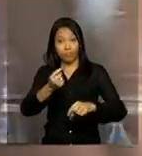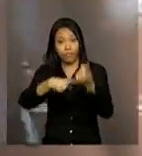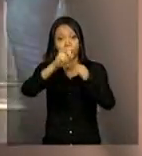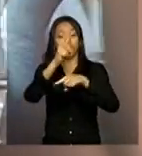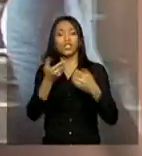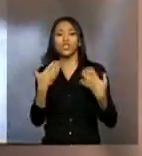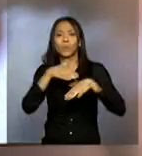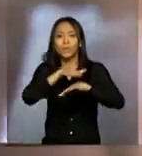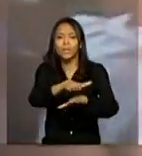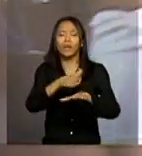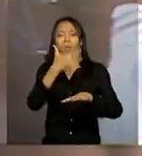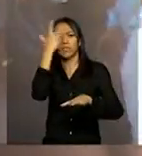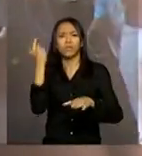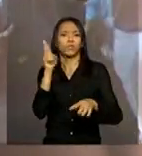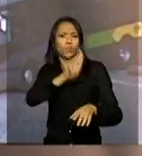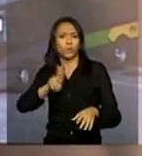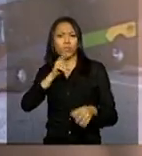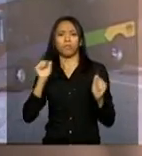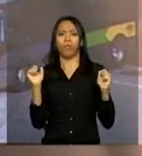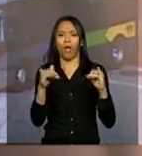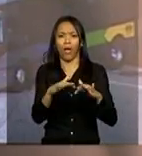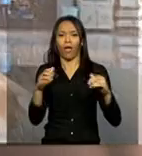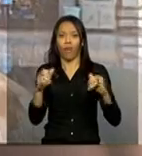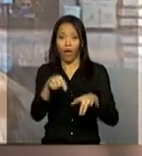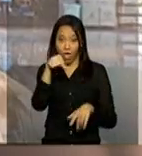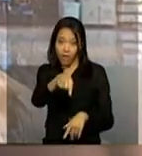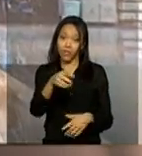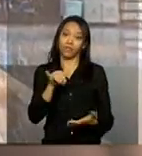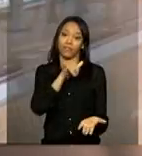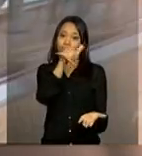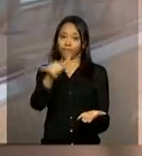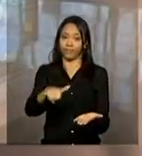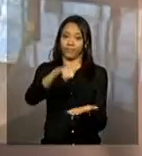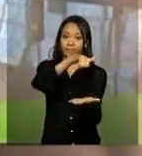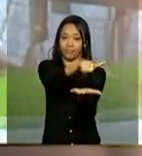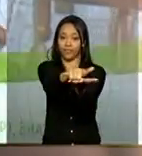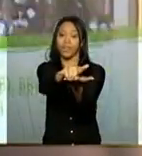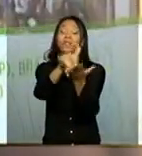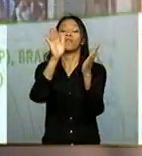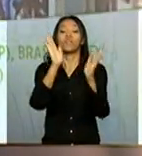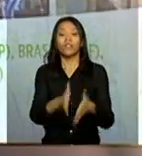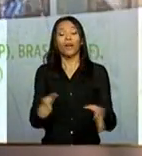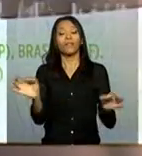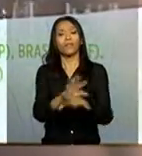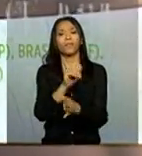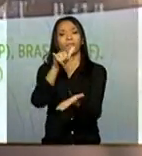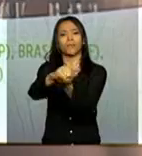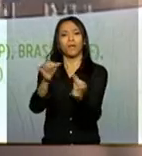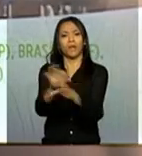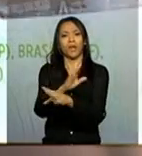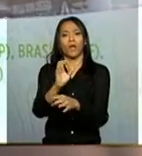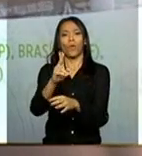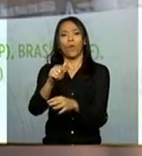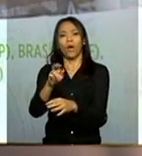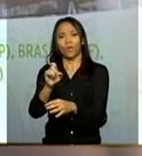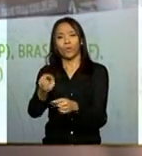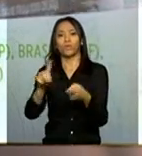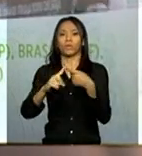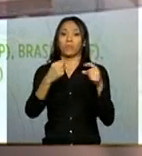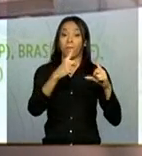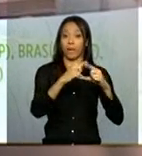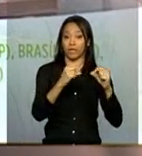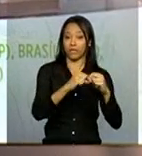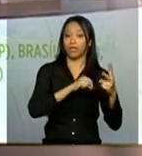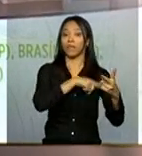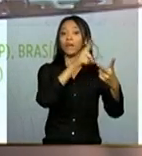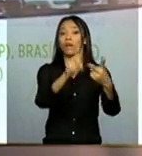e acesso da população a esse meio de transporte. Já estão concluídas as obras nos aeroportos de Guarulhos, de Brasília, de